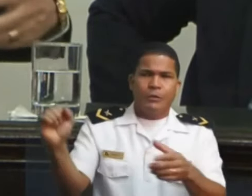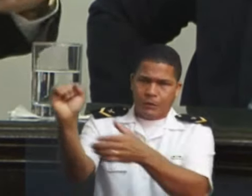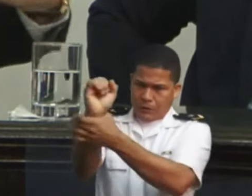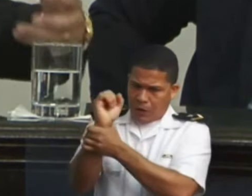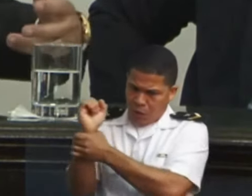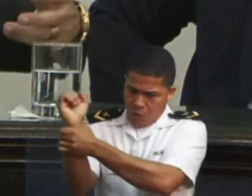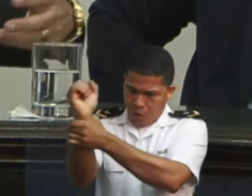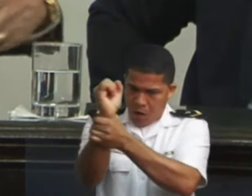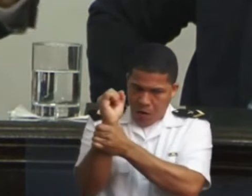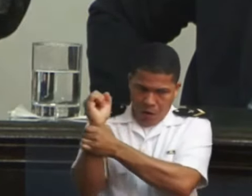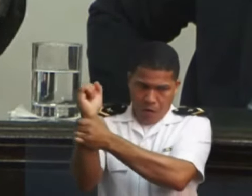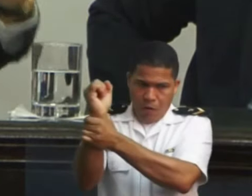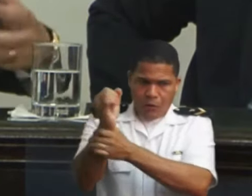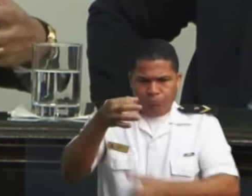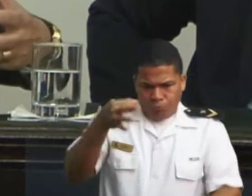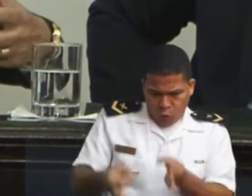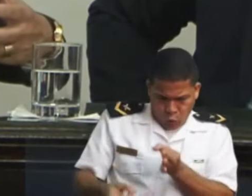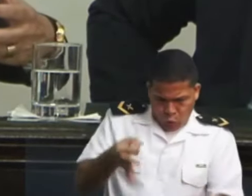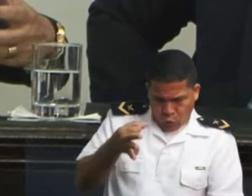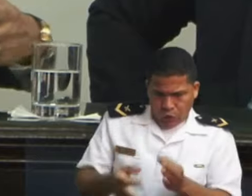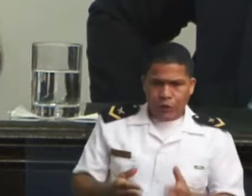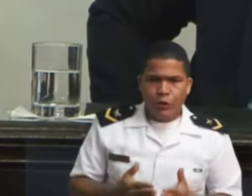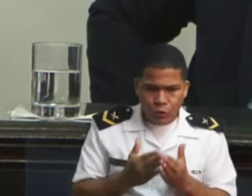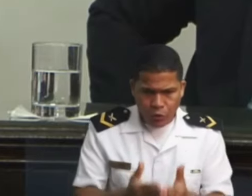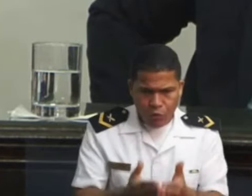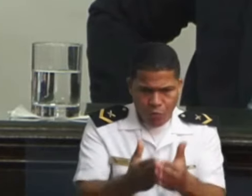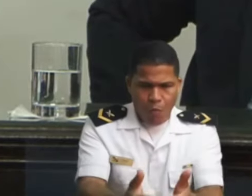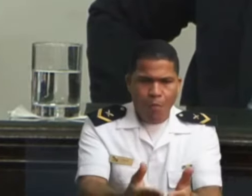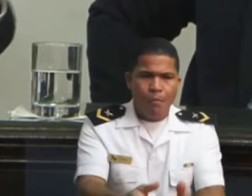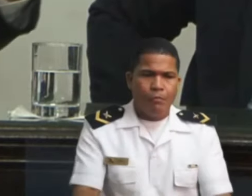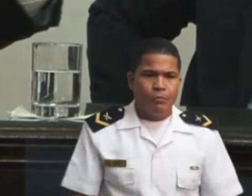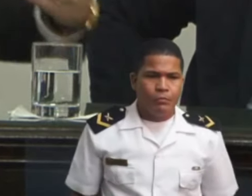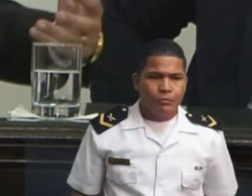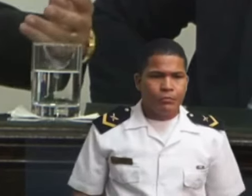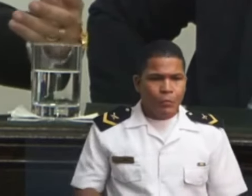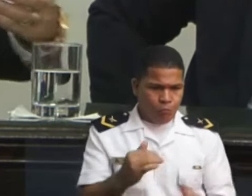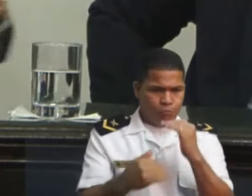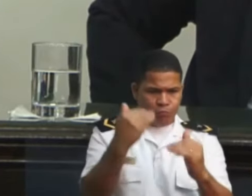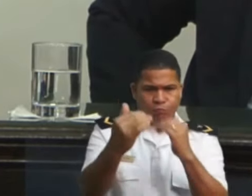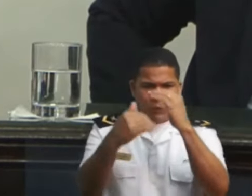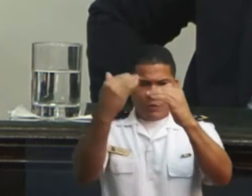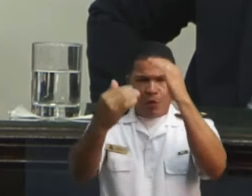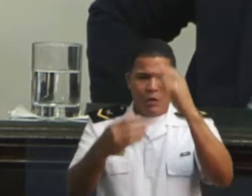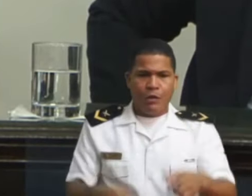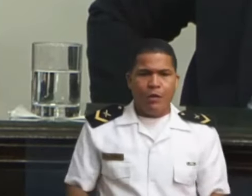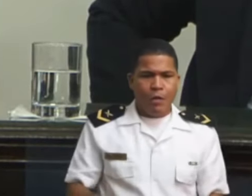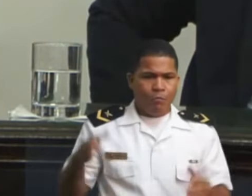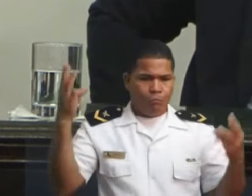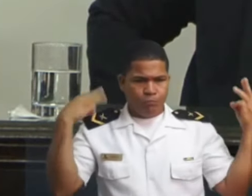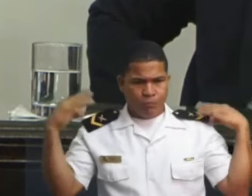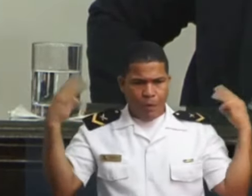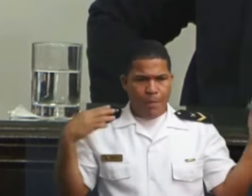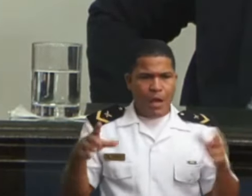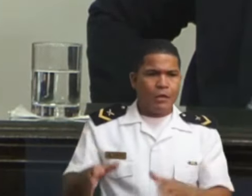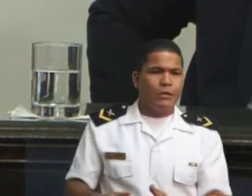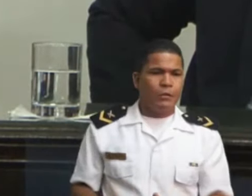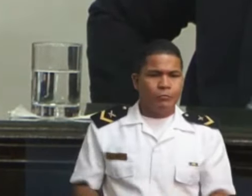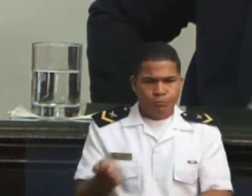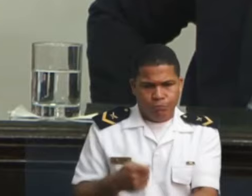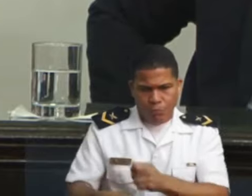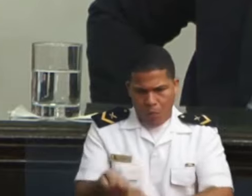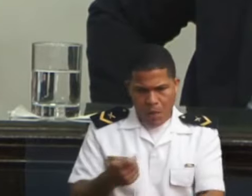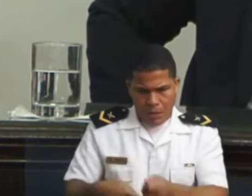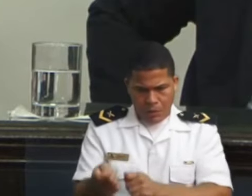da navegação, é a justiça no mar, é o desenvolvimento da marinha mercante, atividade estratégica do